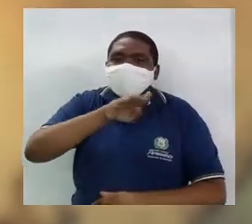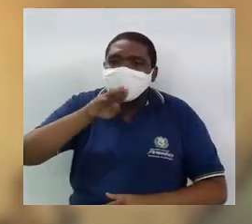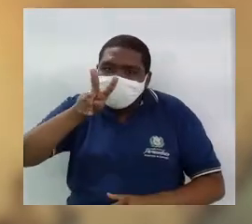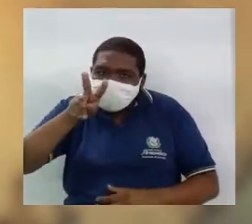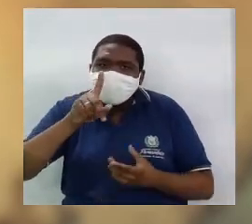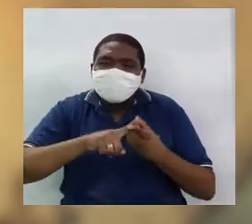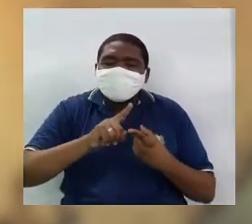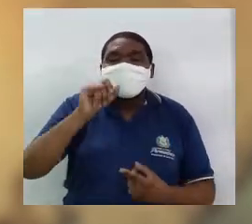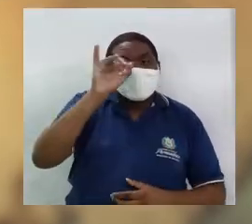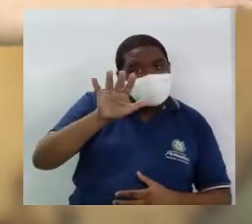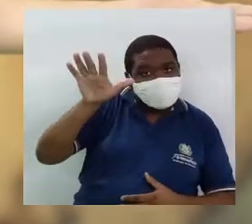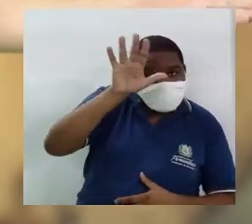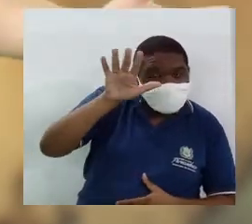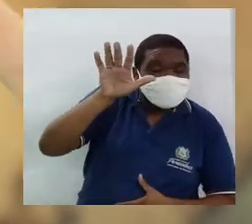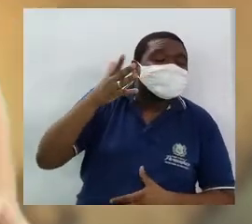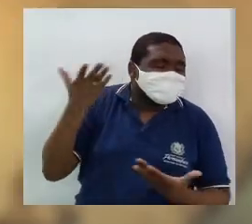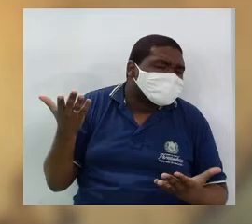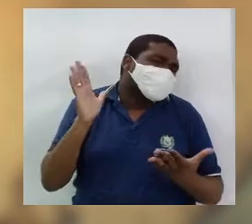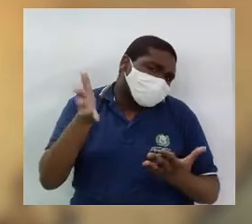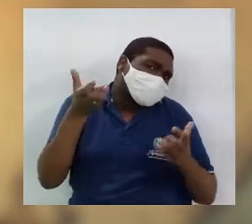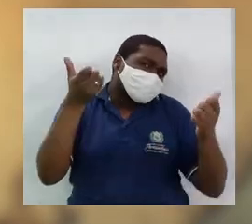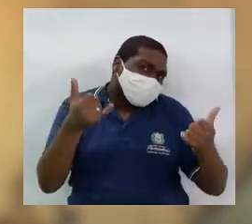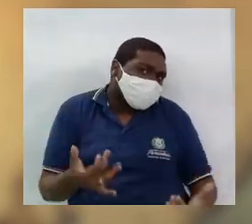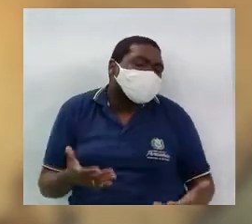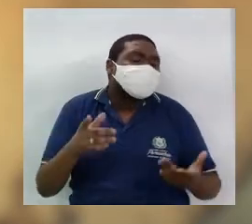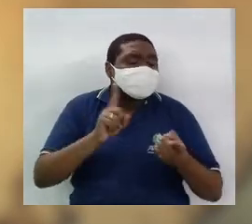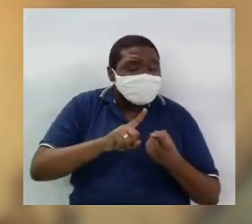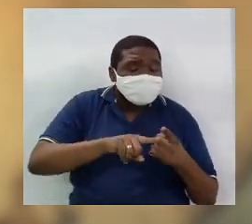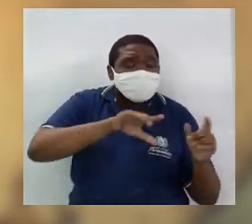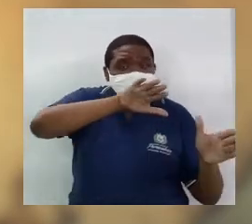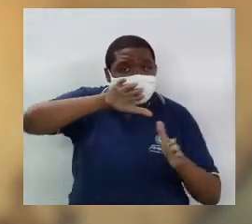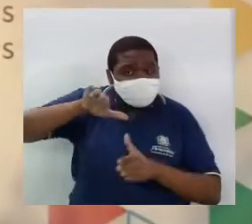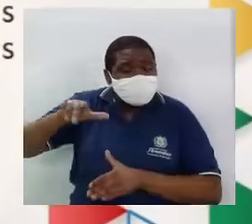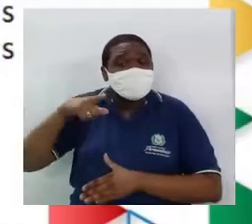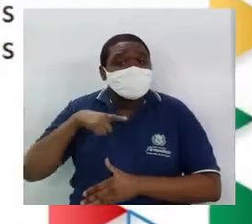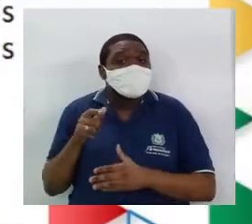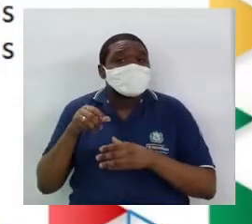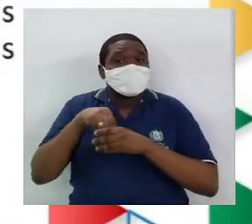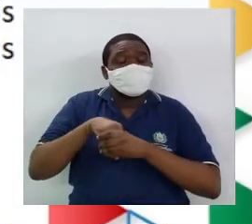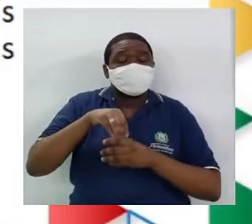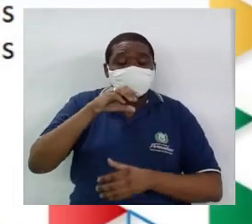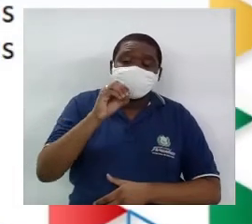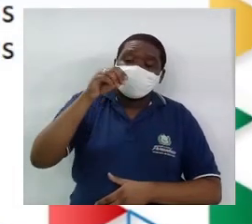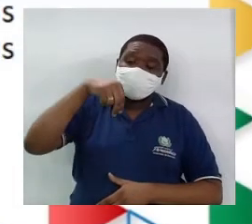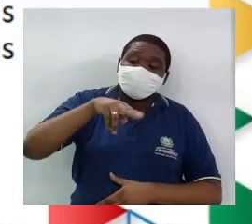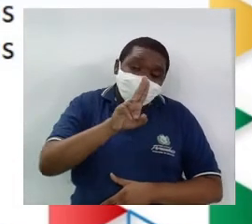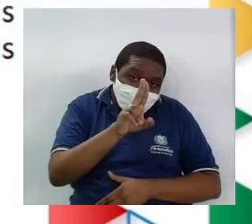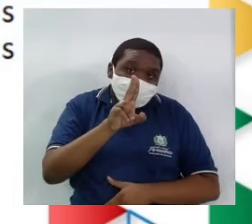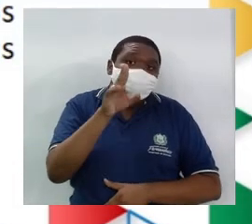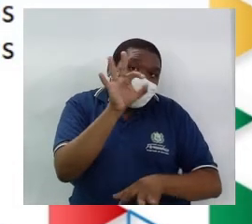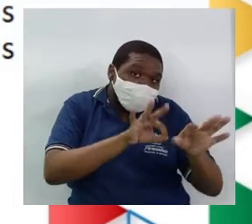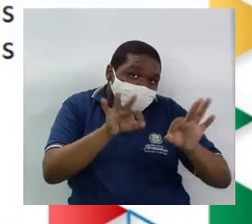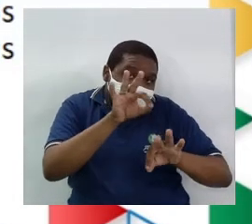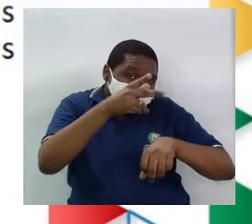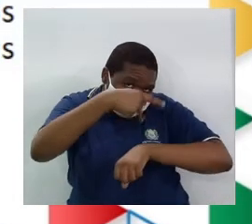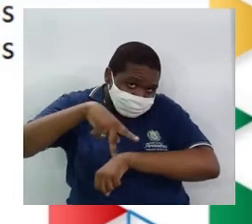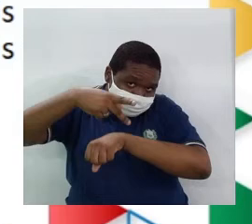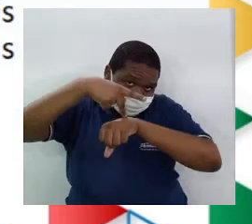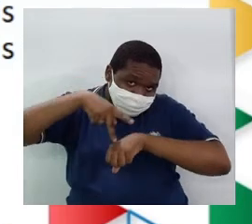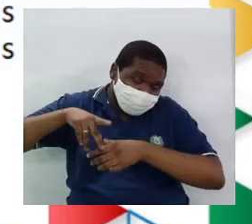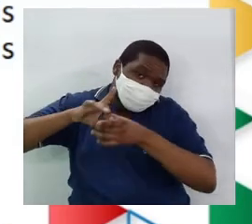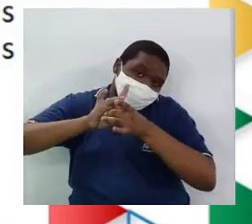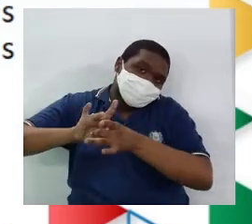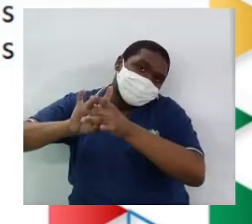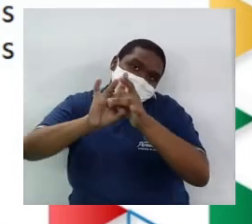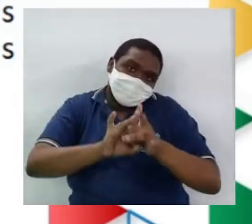questão internacional, trago também a LBV e a ONU, a Organização das Nações Unidas. Prestem bem